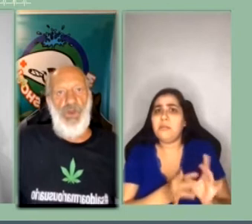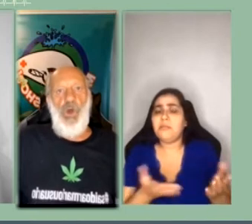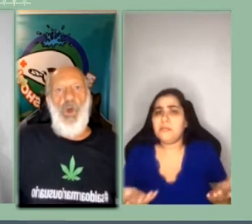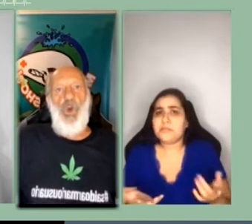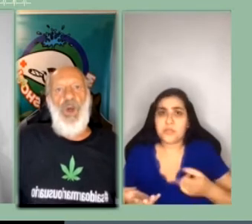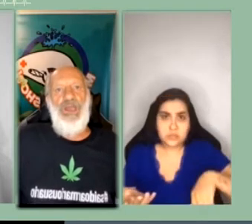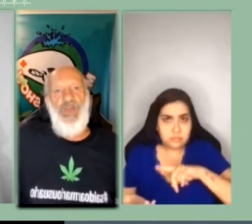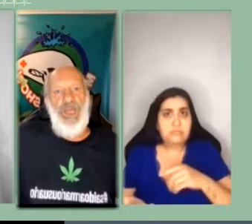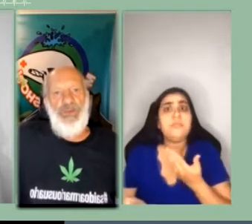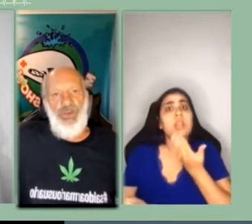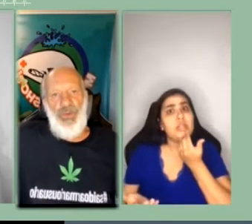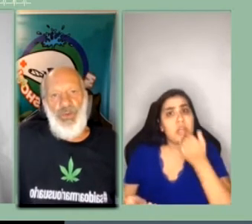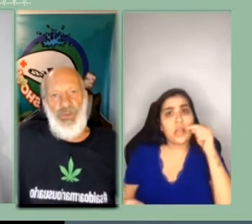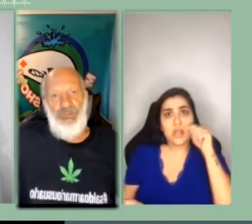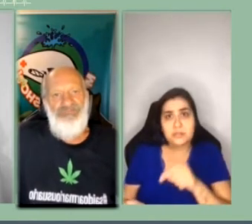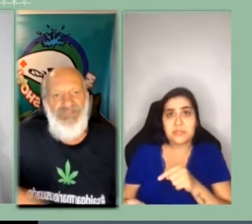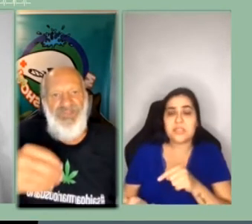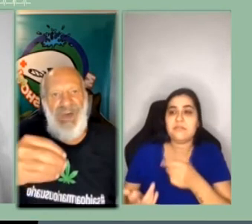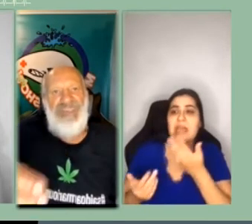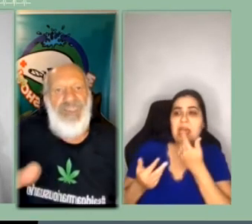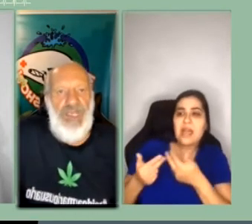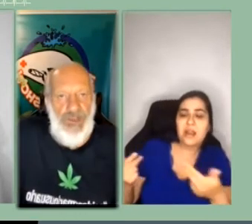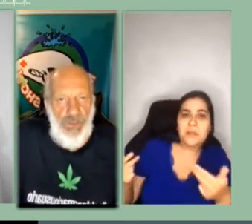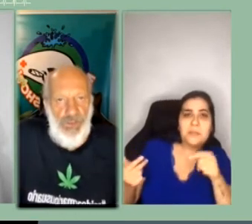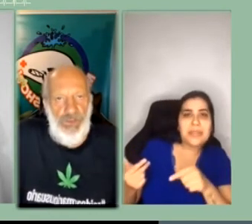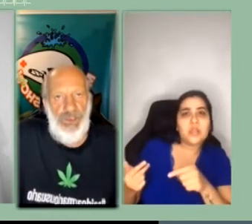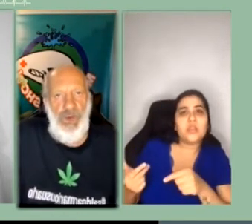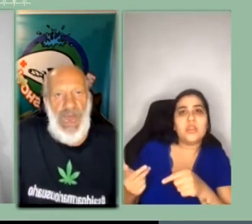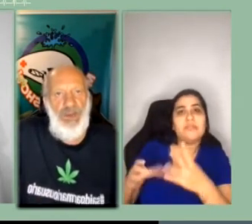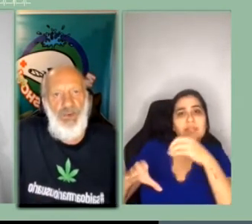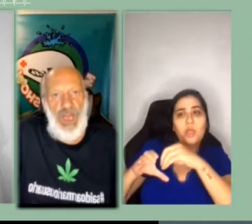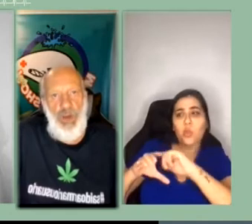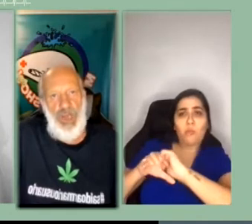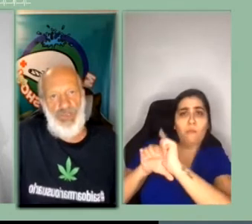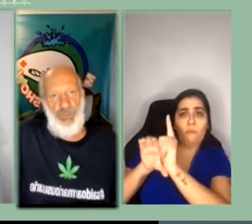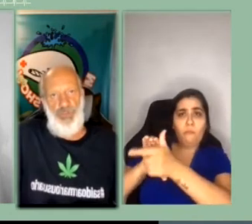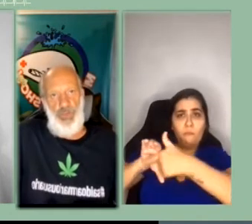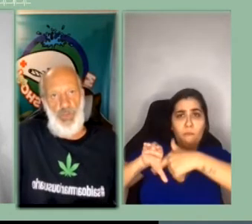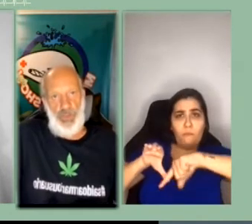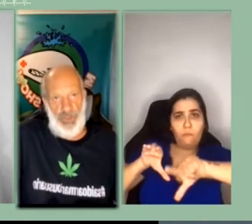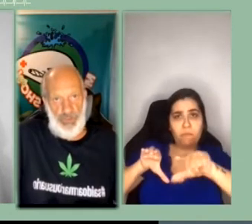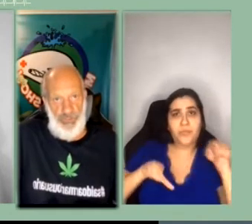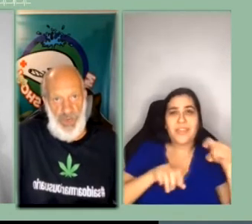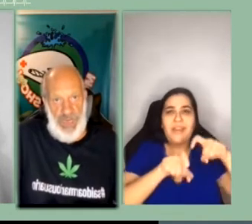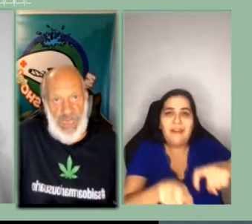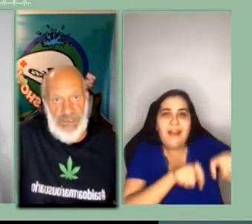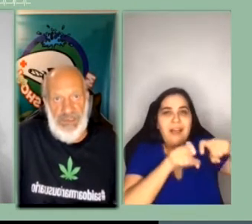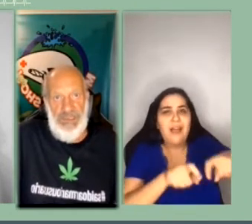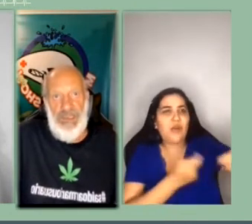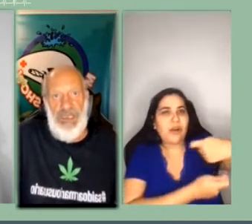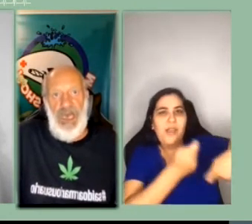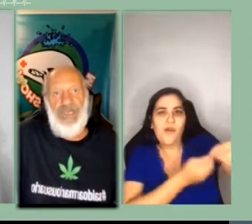comermos o alimento vazio que o agronegócio nos